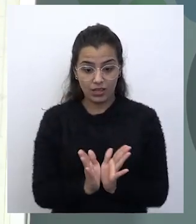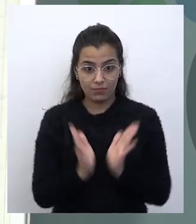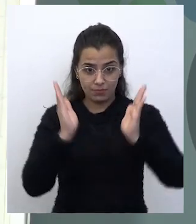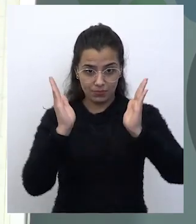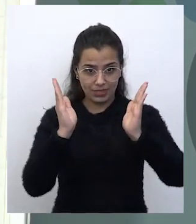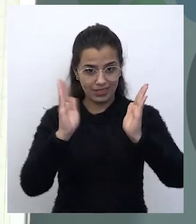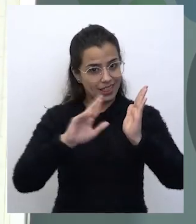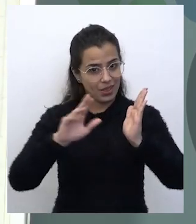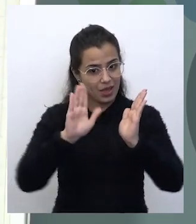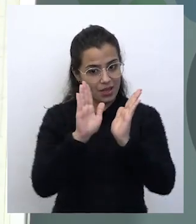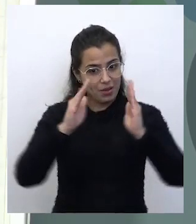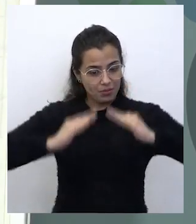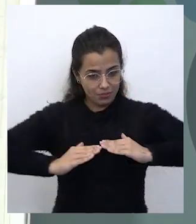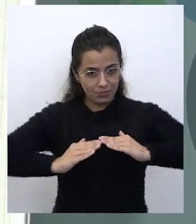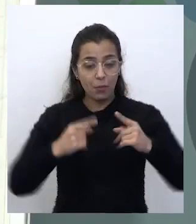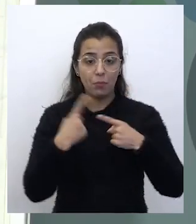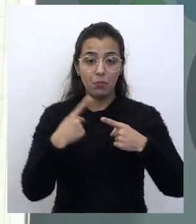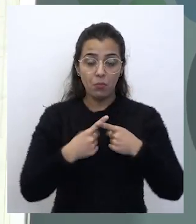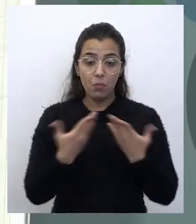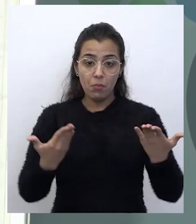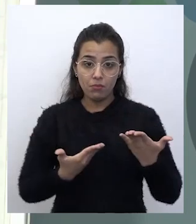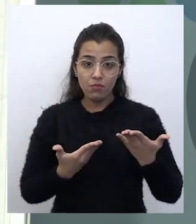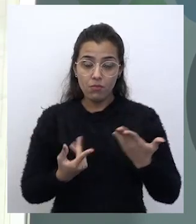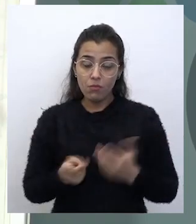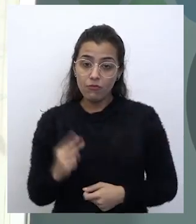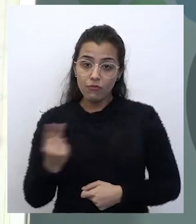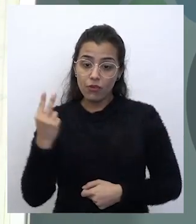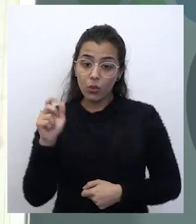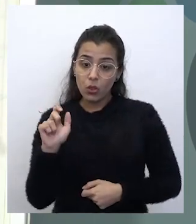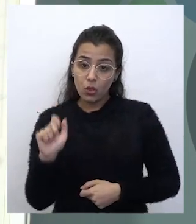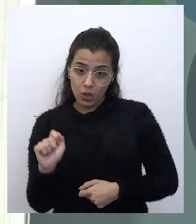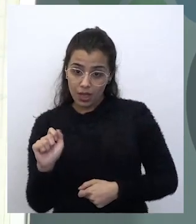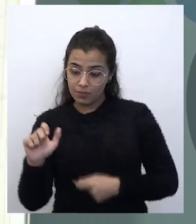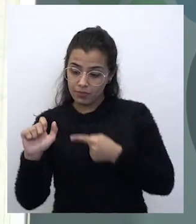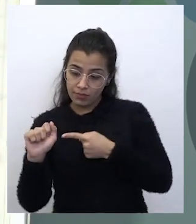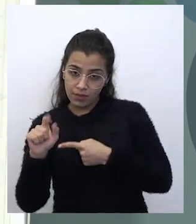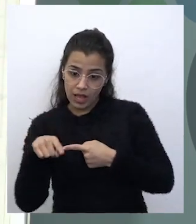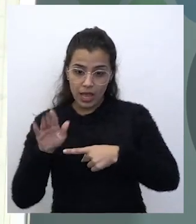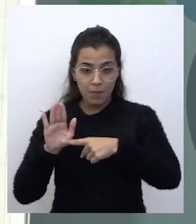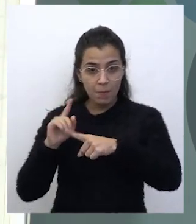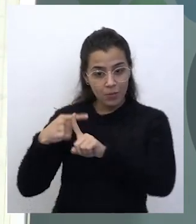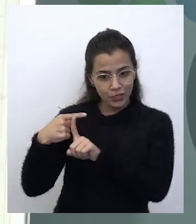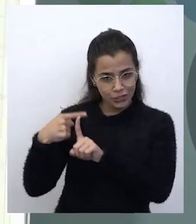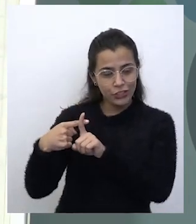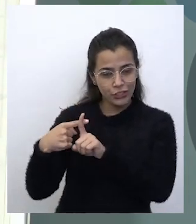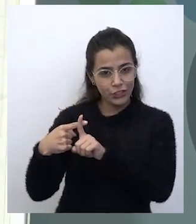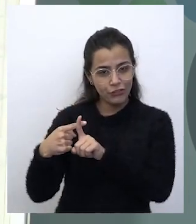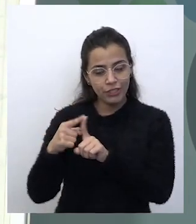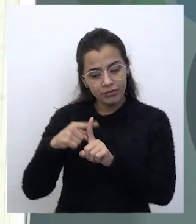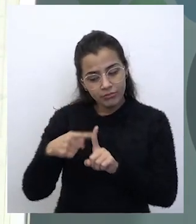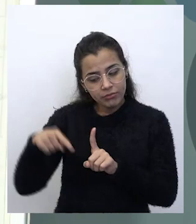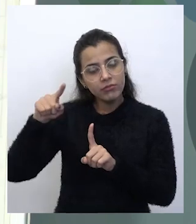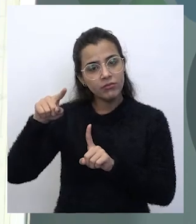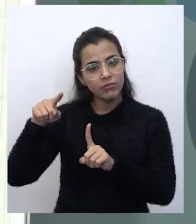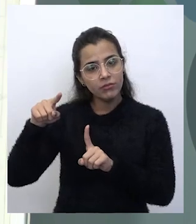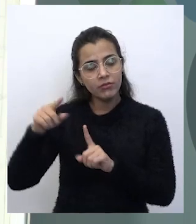do A. O A é o número na frente do x², que aqui é 1. Como o A é um número positivo, concavidade voltada para cima. O